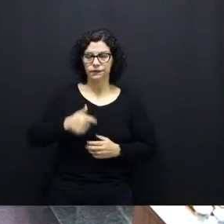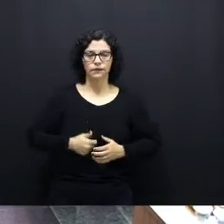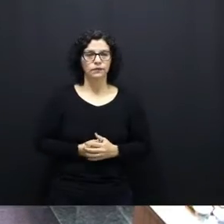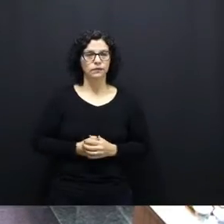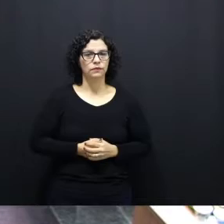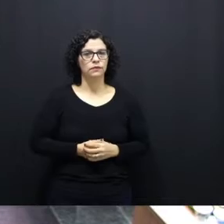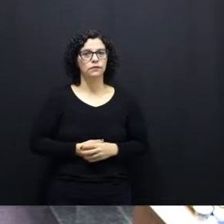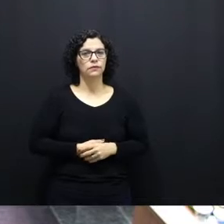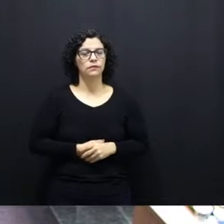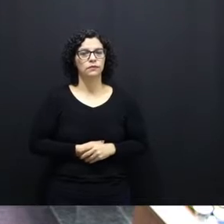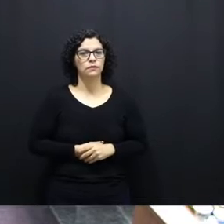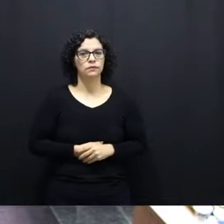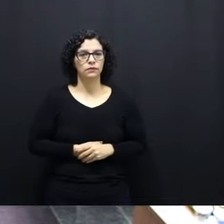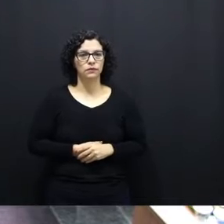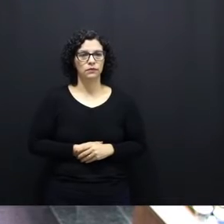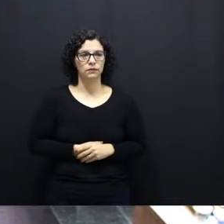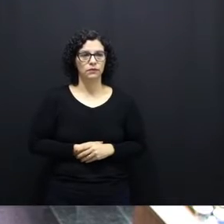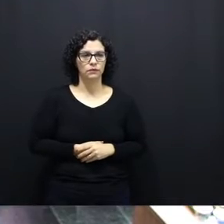em